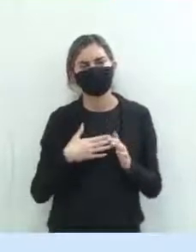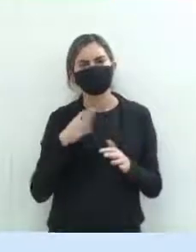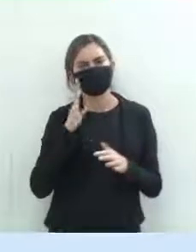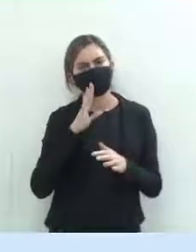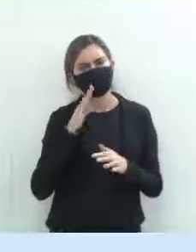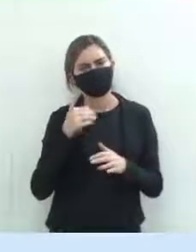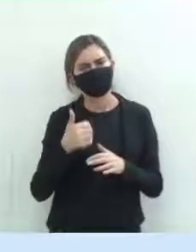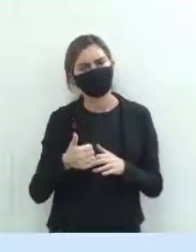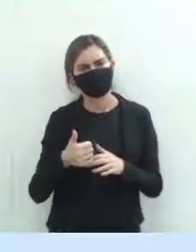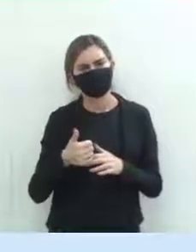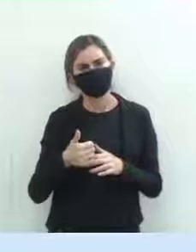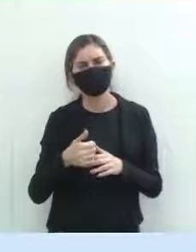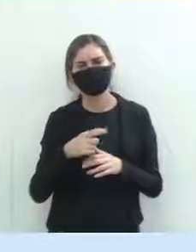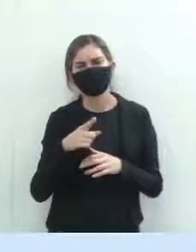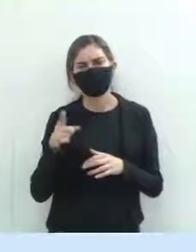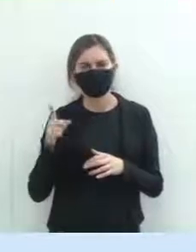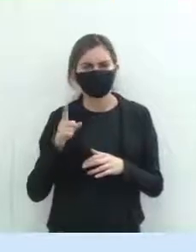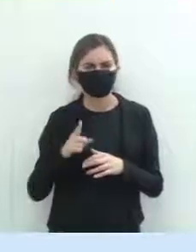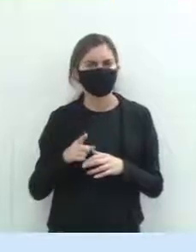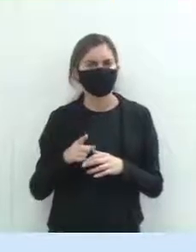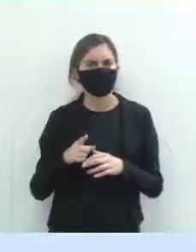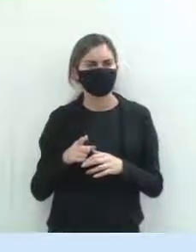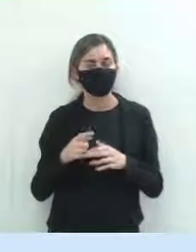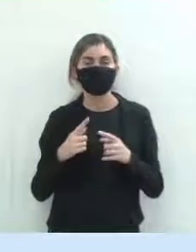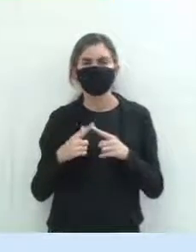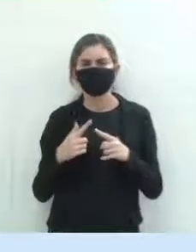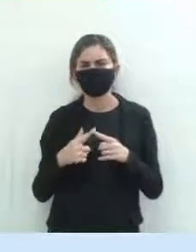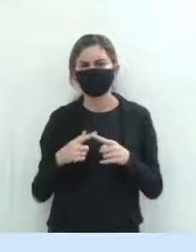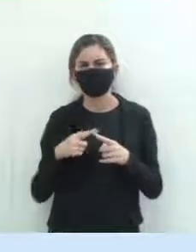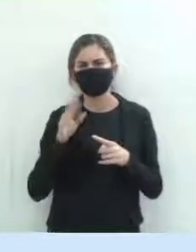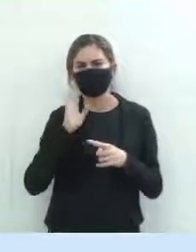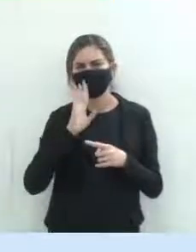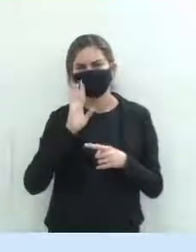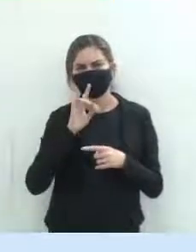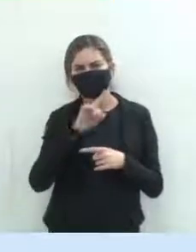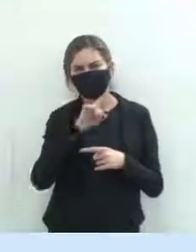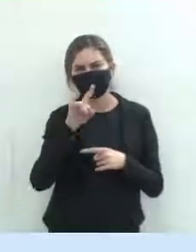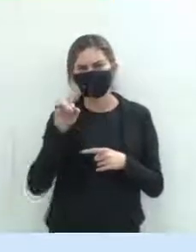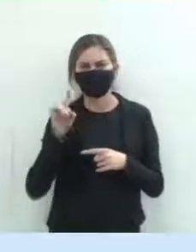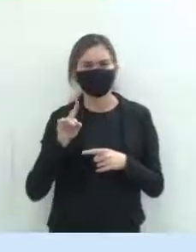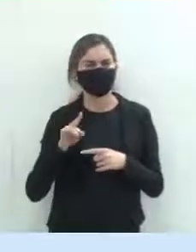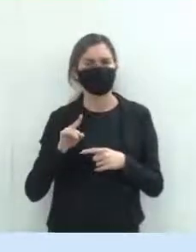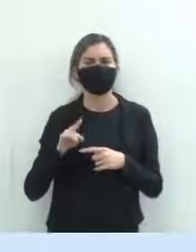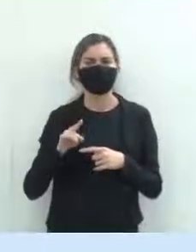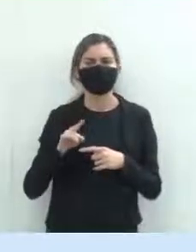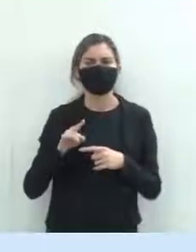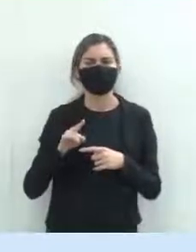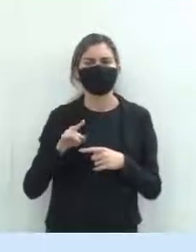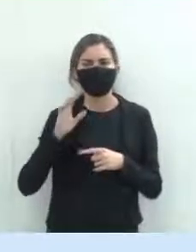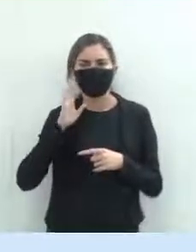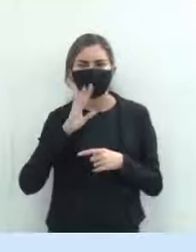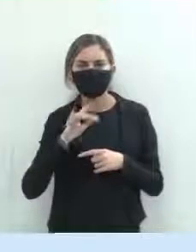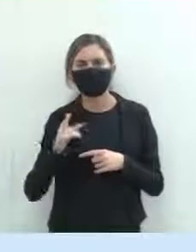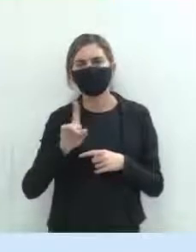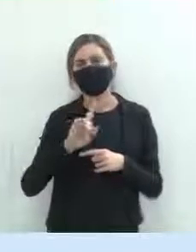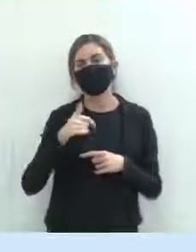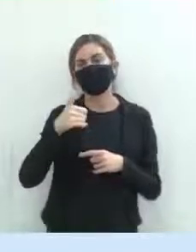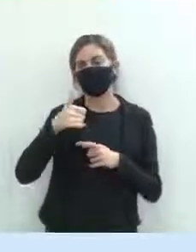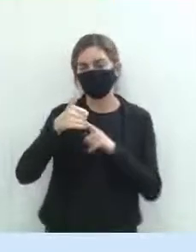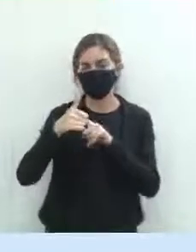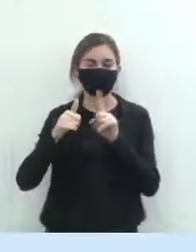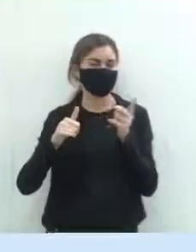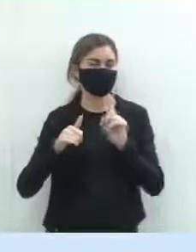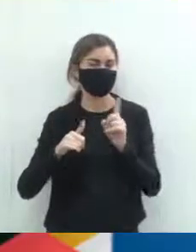legal, certo? É o modo legal. O legal aqui não é legal, de legal, professor,